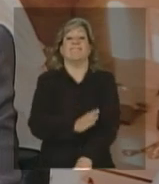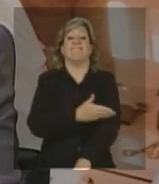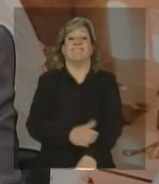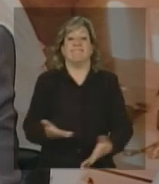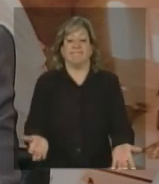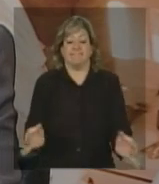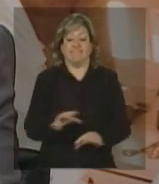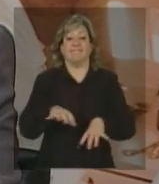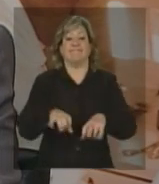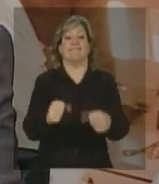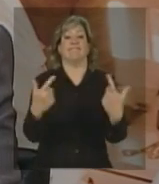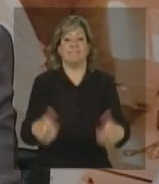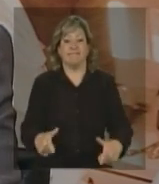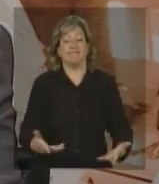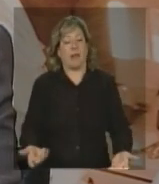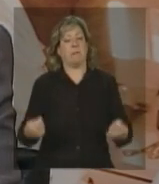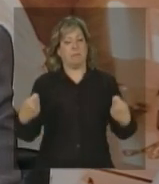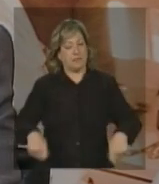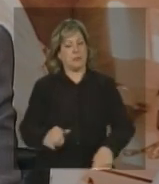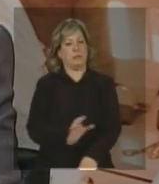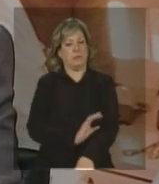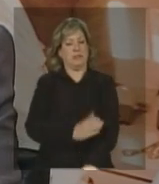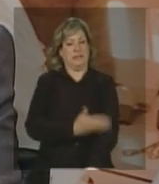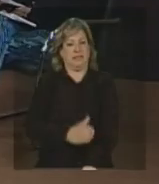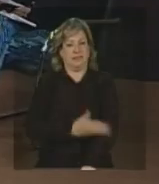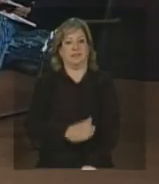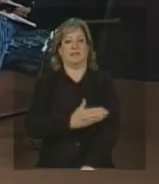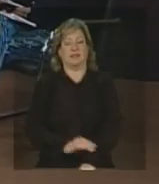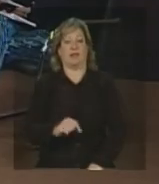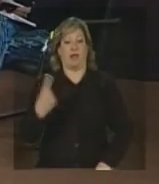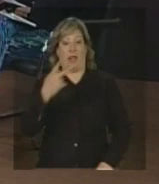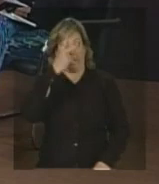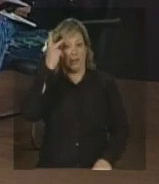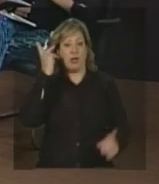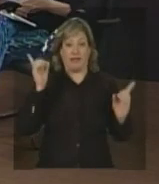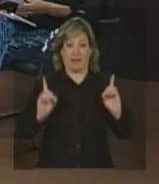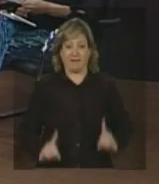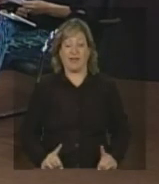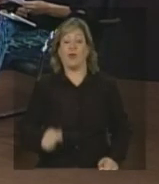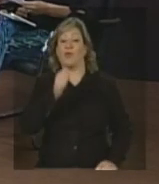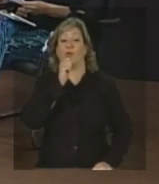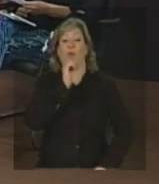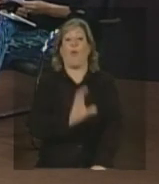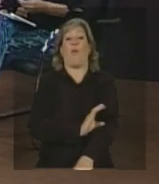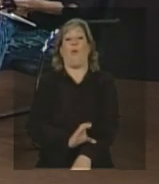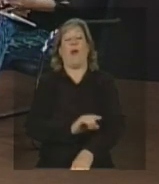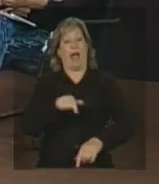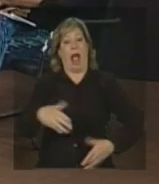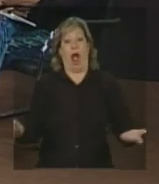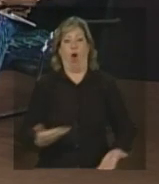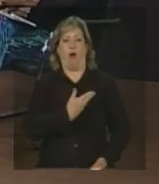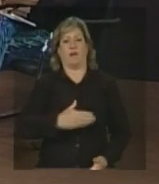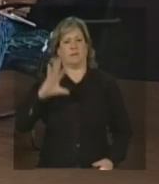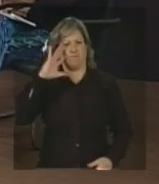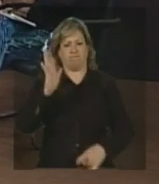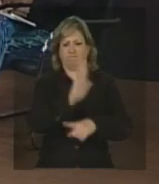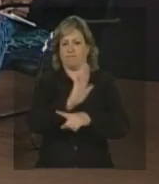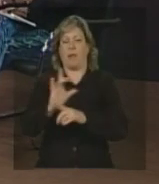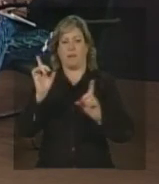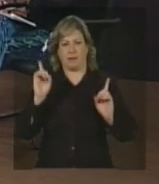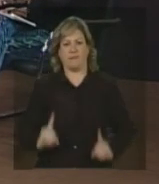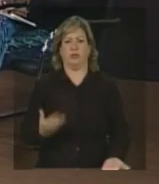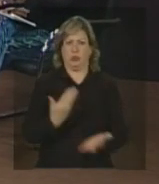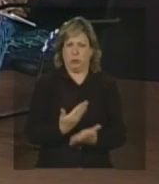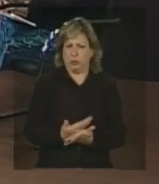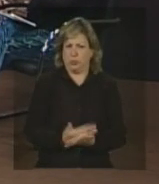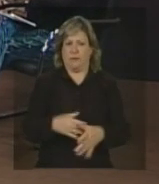na verdade, o discurso é esse mesmo que o Mário falou, que as pessoas com deficiência não estão qualificadas. E agora o governo qualificará para que esses